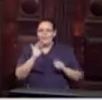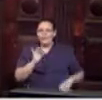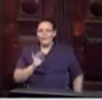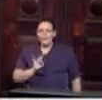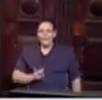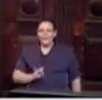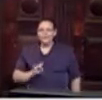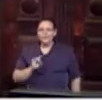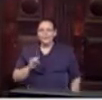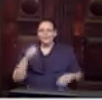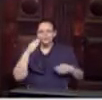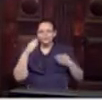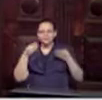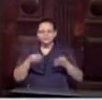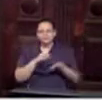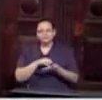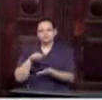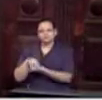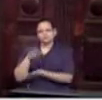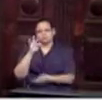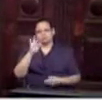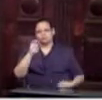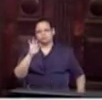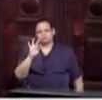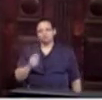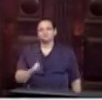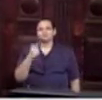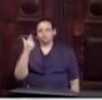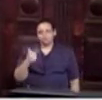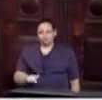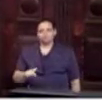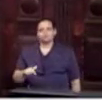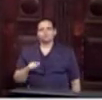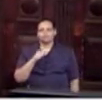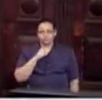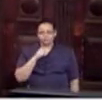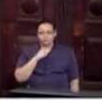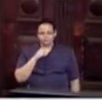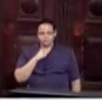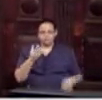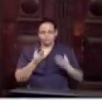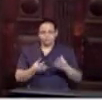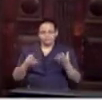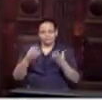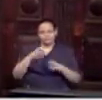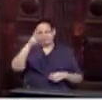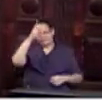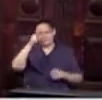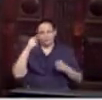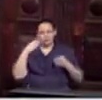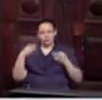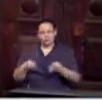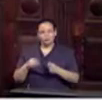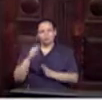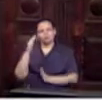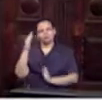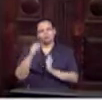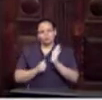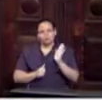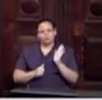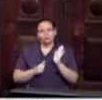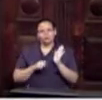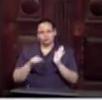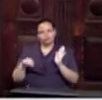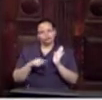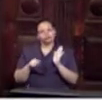aos setores excluídos do FEF, aí sim reaparece o setor hortifruti-grangeiro como um dos excluídos do FEF, que é parte do nosso